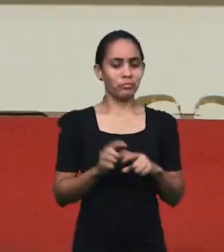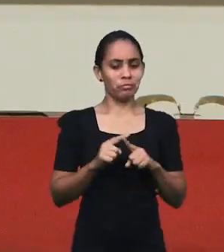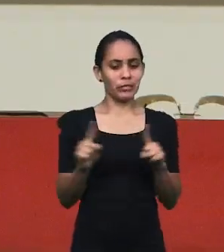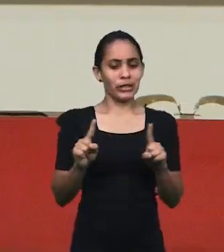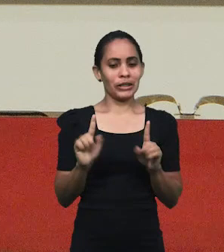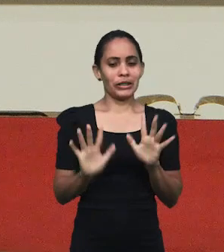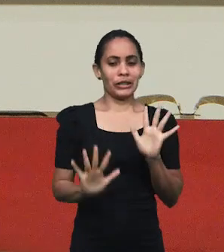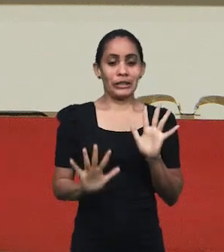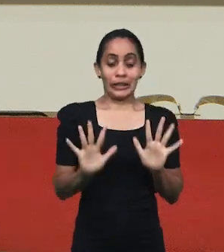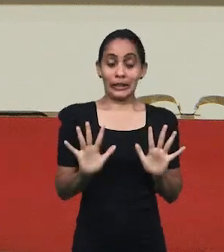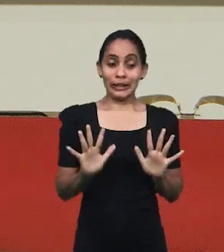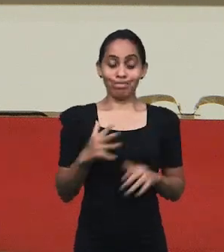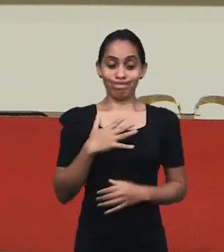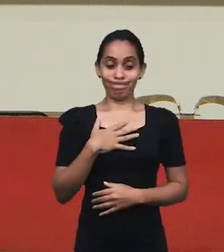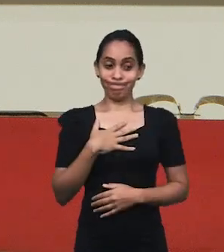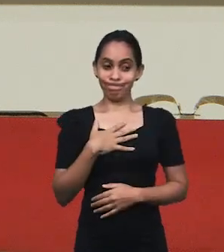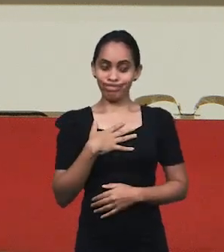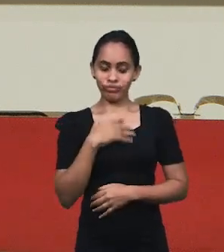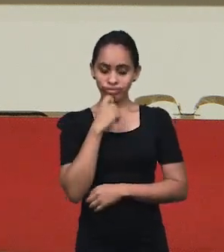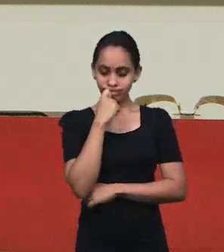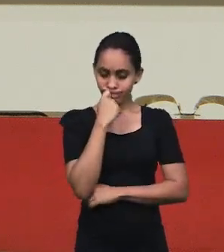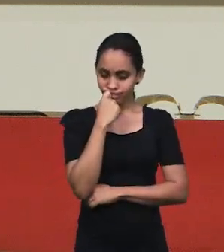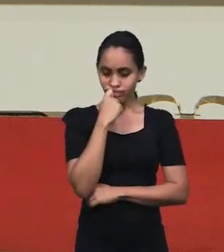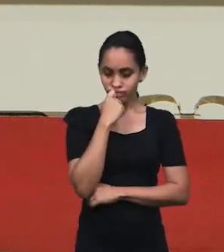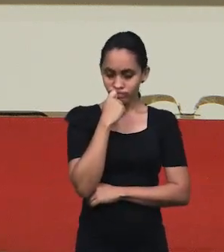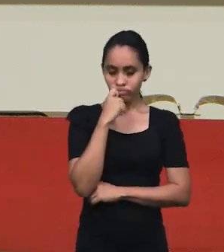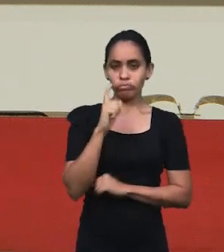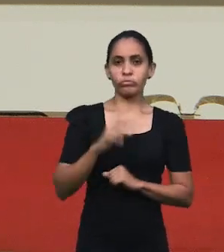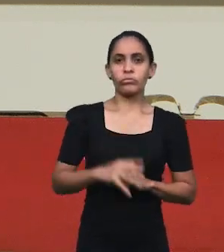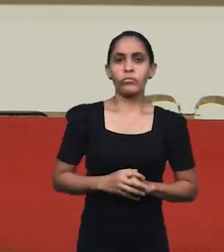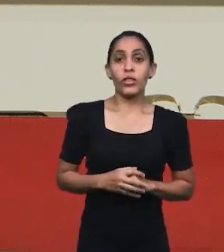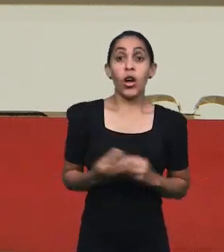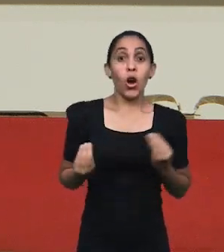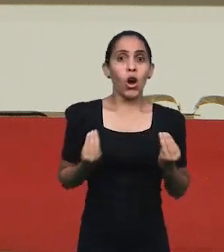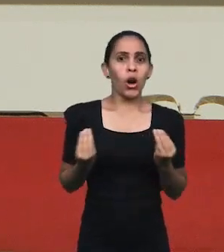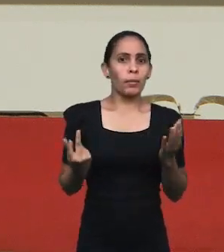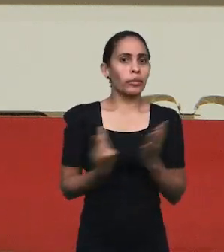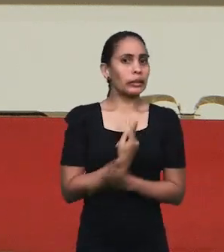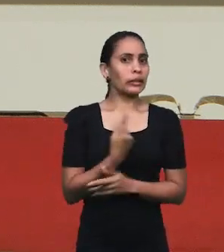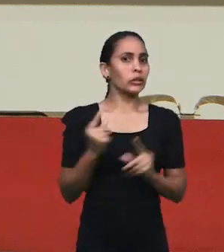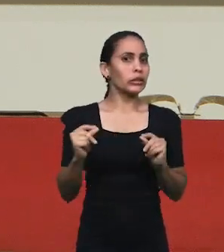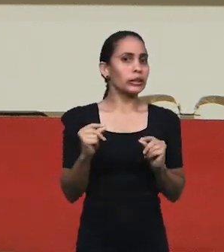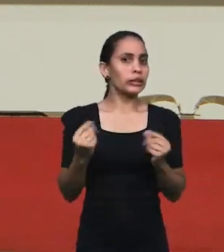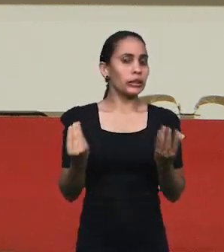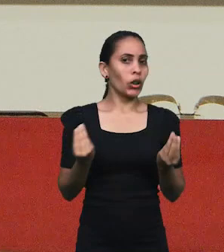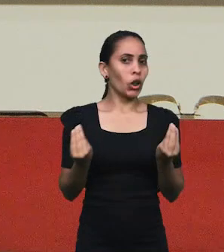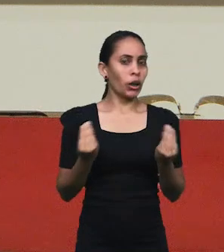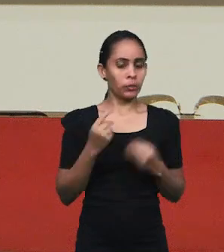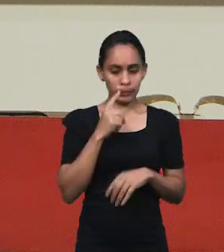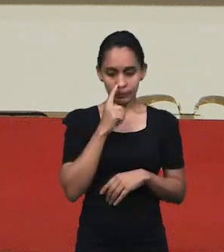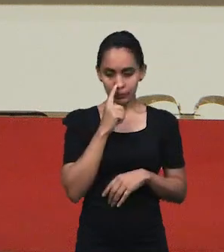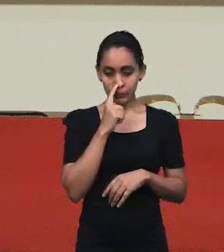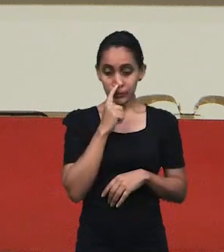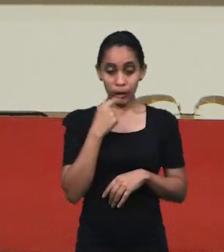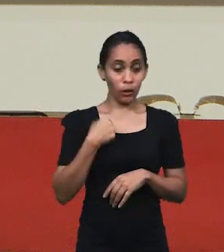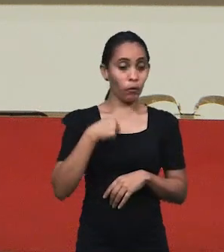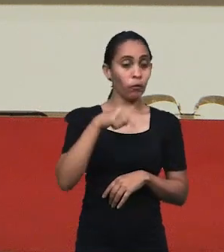Como é que vai ser? Para onde eu vou ser enviado? E os